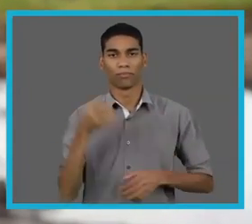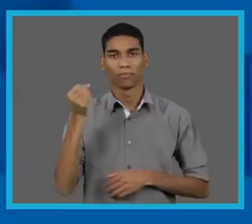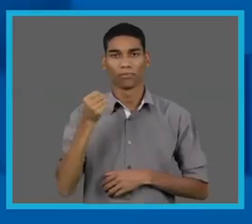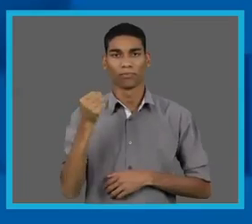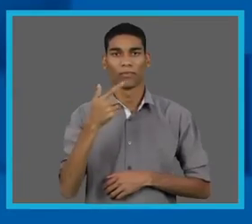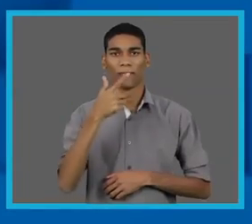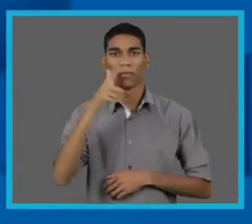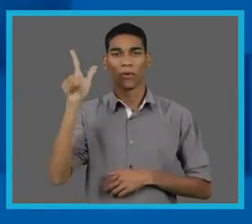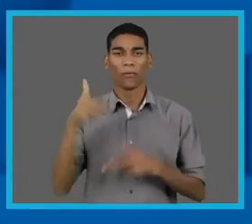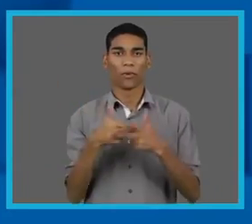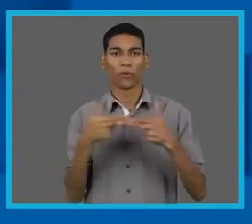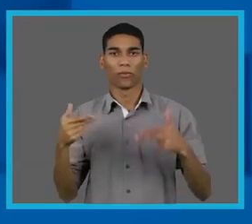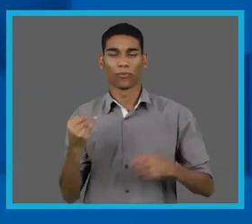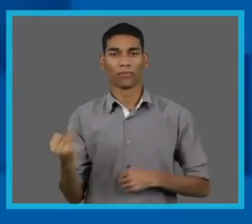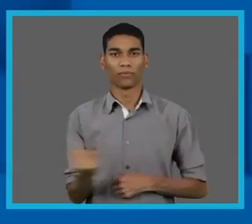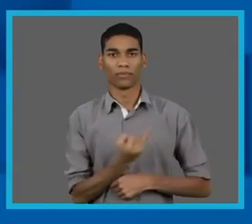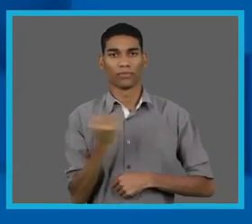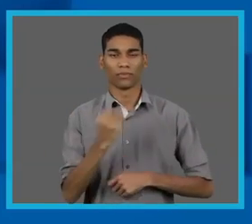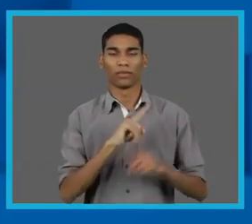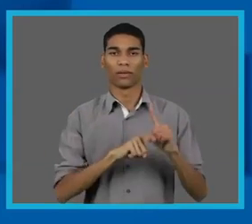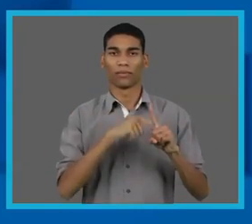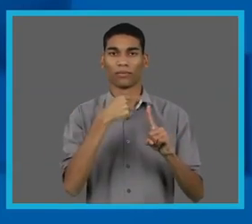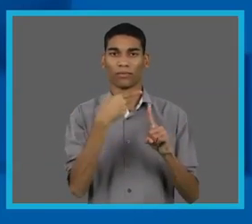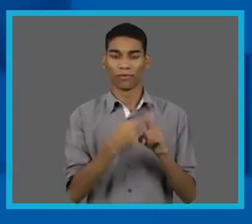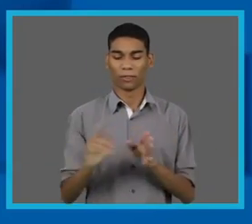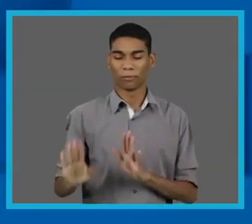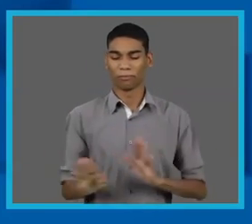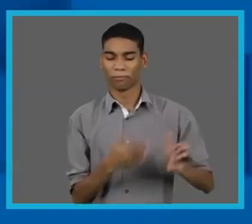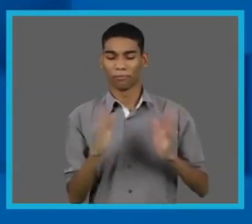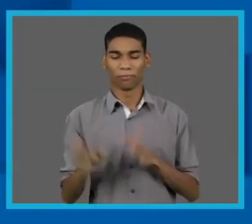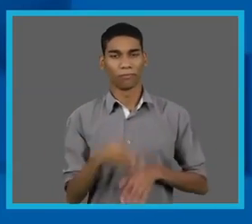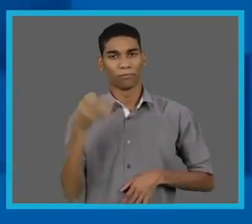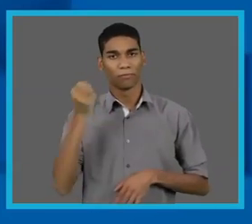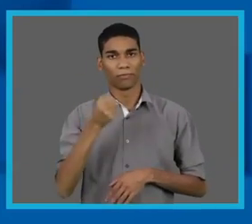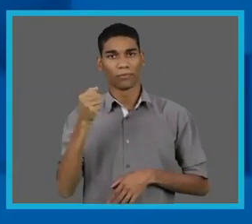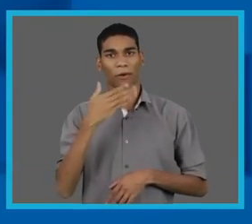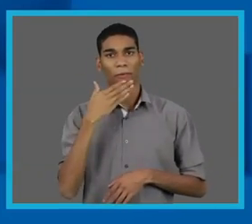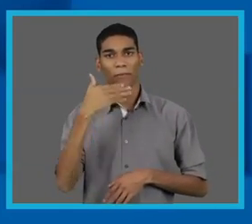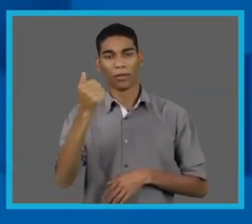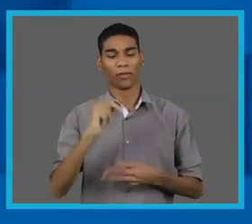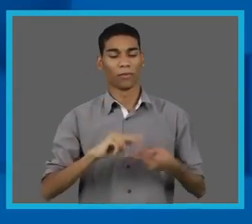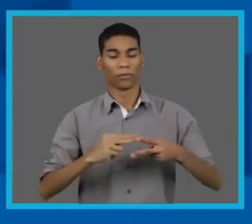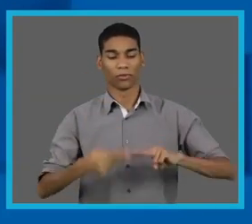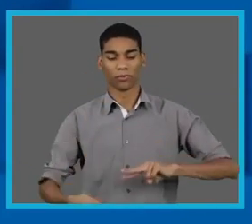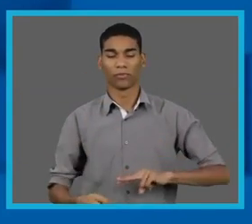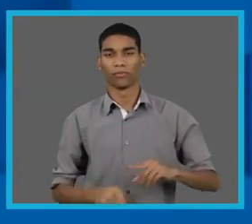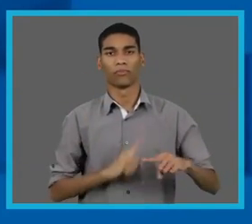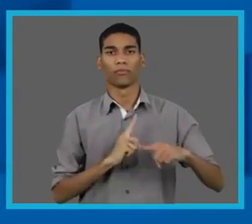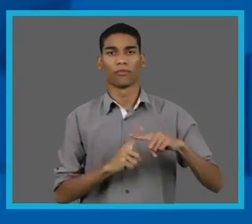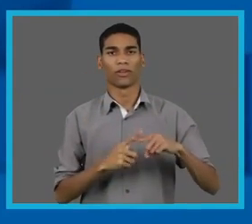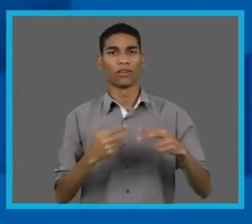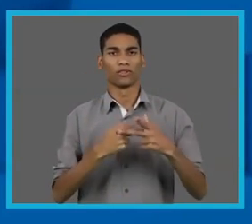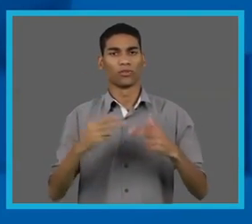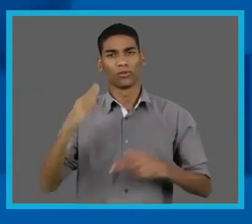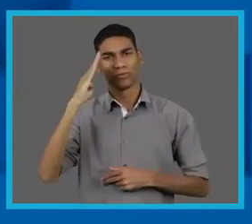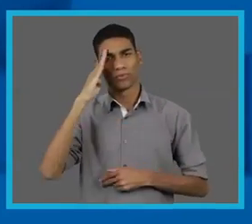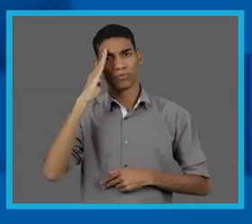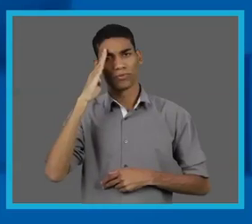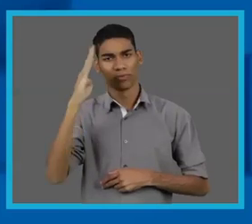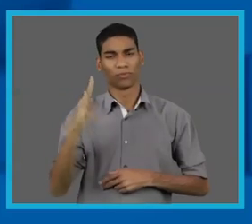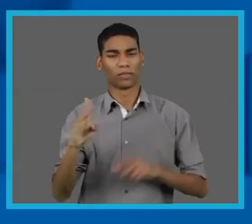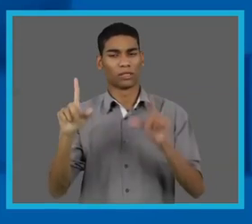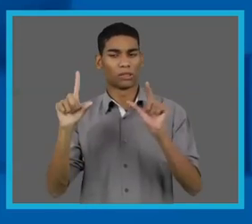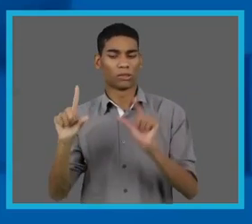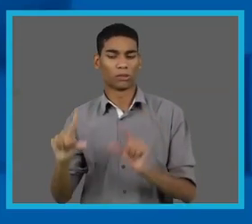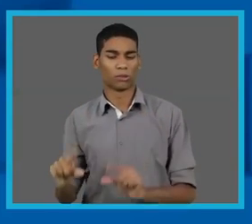do leite. Um outro fator importante para aumentar a produção de leite é o melhoramento genético. Isso porque uma das principais